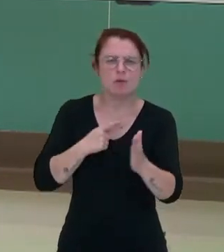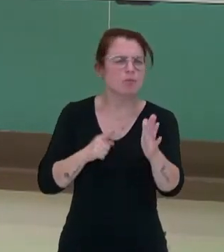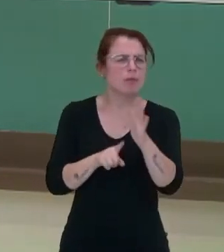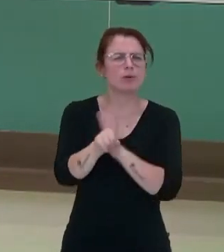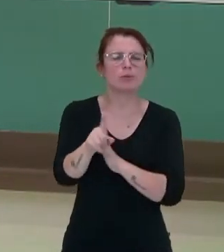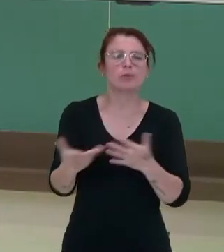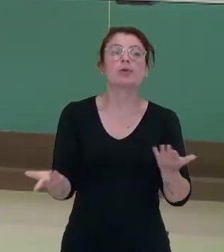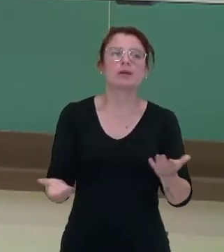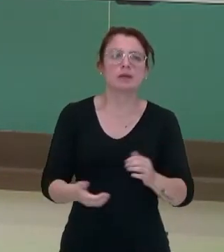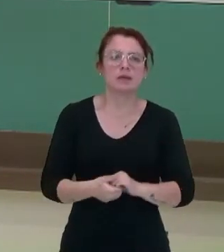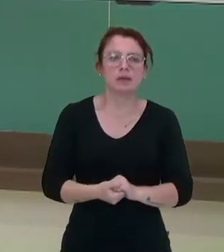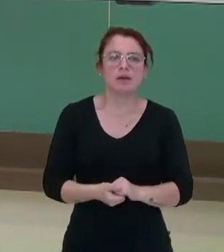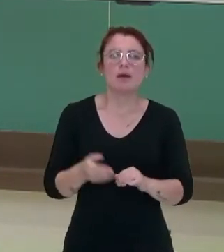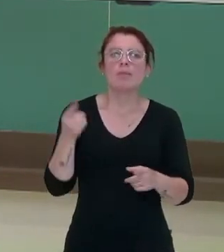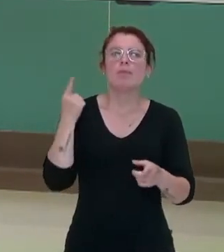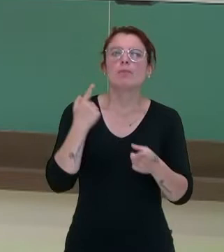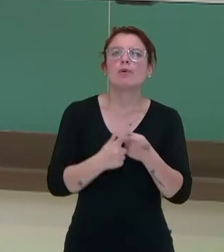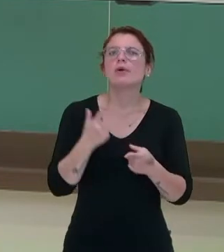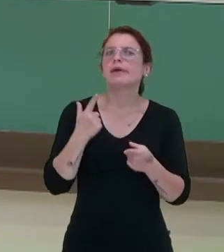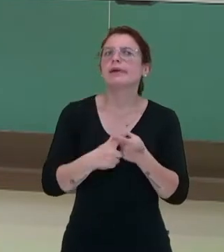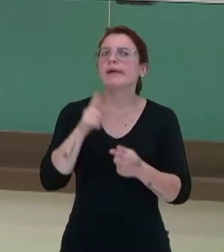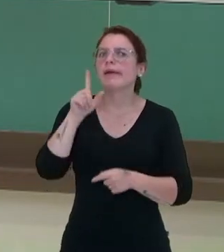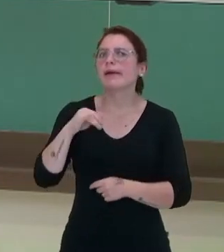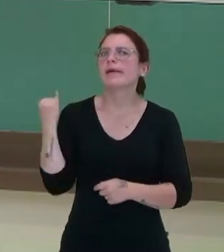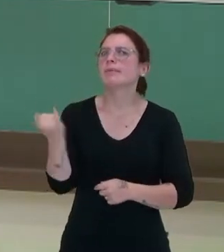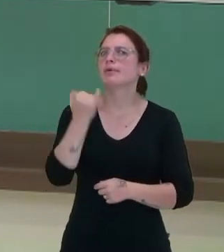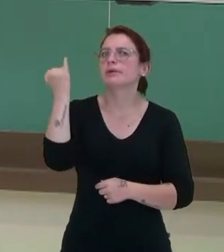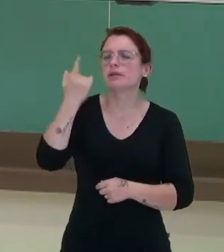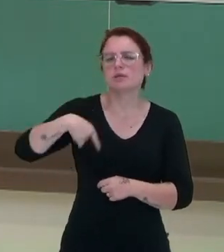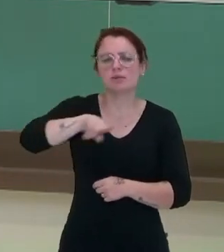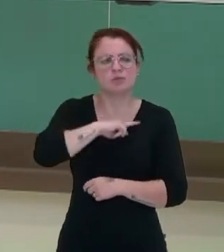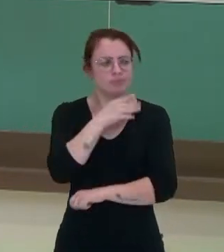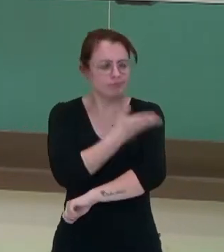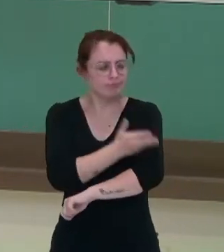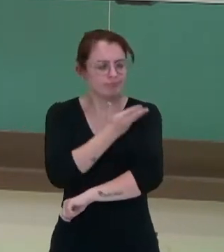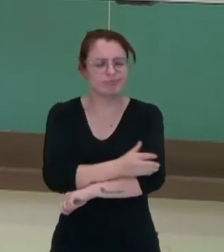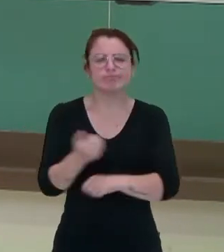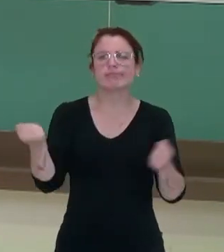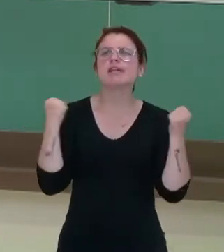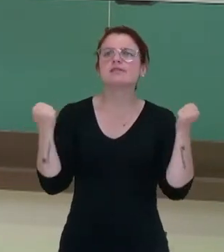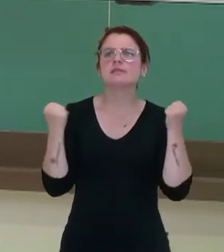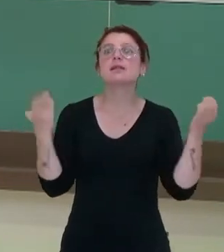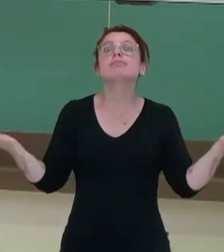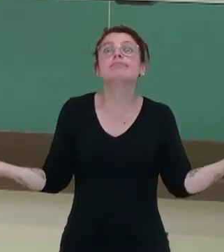é, por que é importante praticar atividade física?